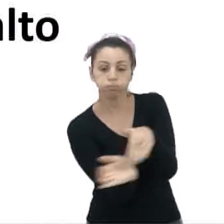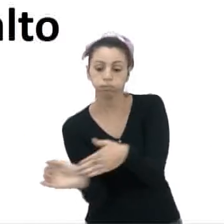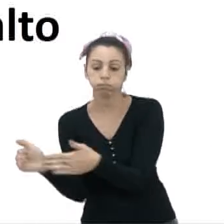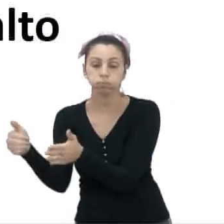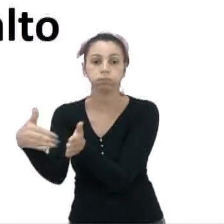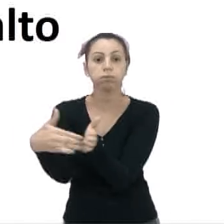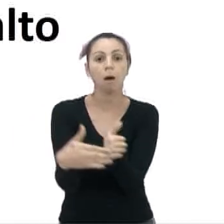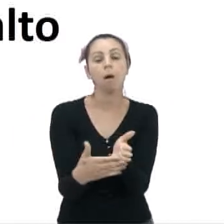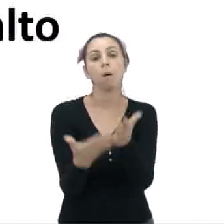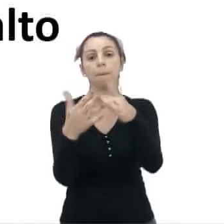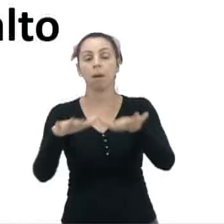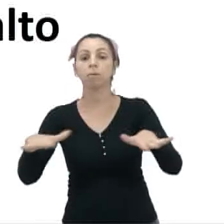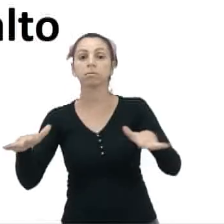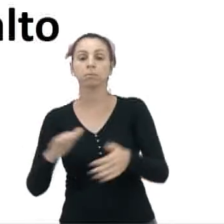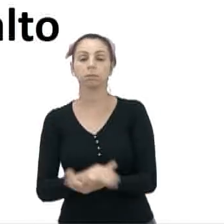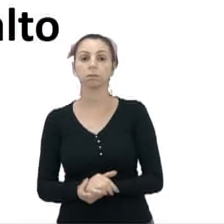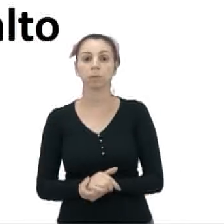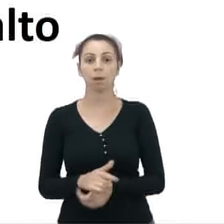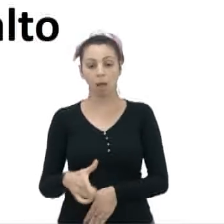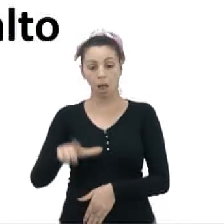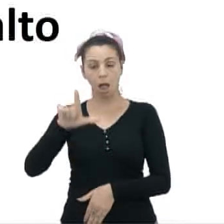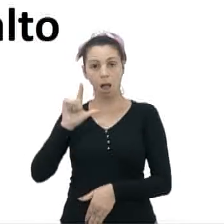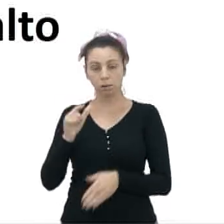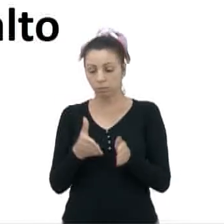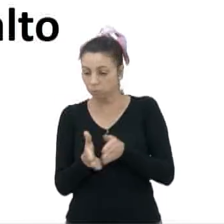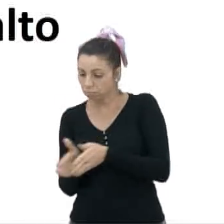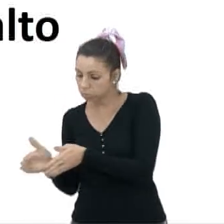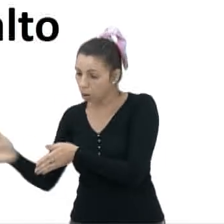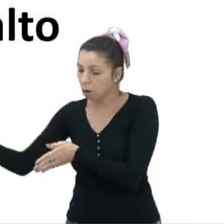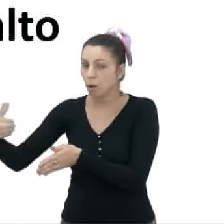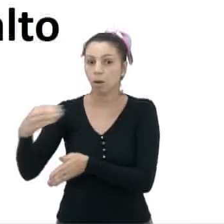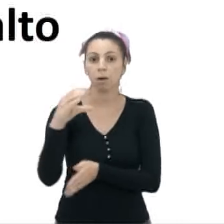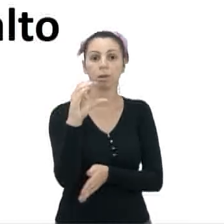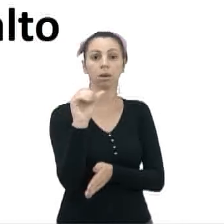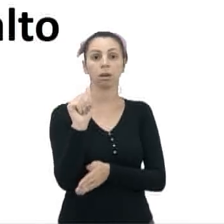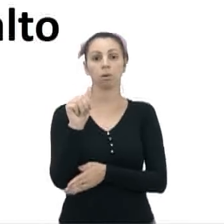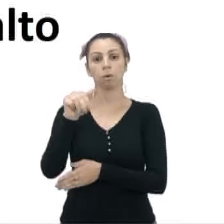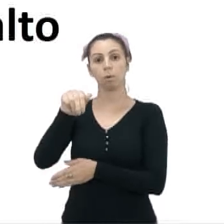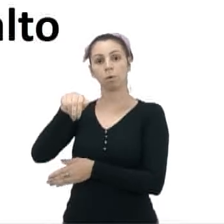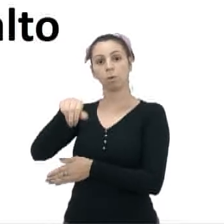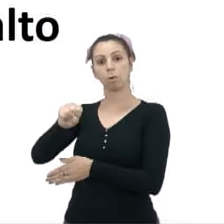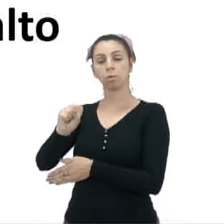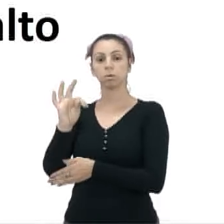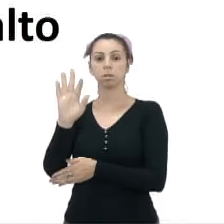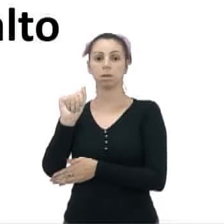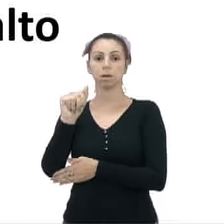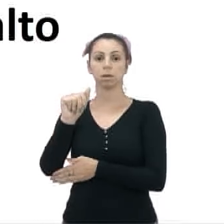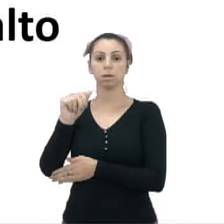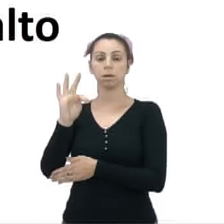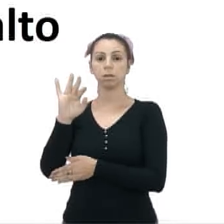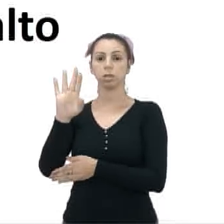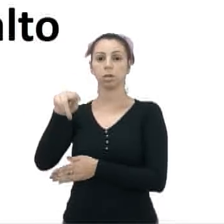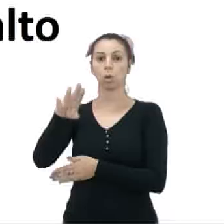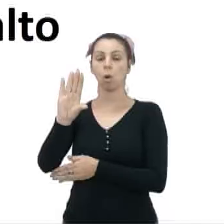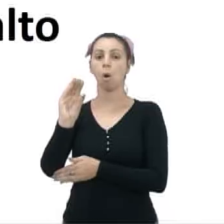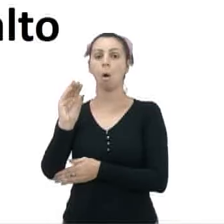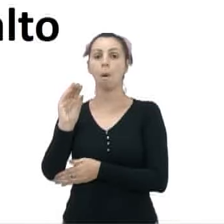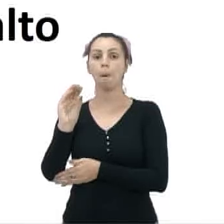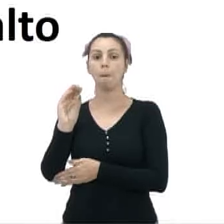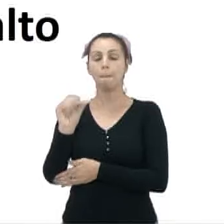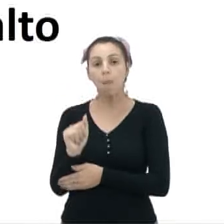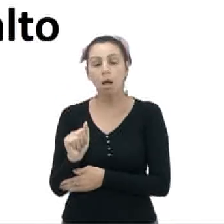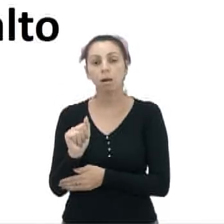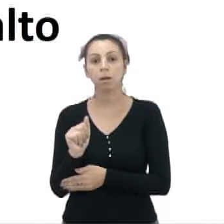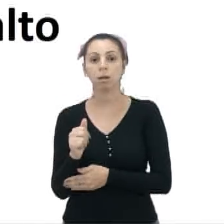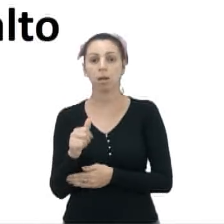Se antes eles atravessavam ali por Constantinopla e compravam dos árabes que traziam o produto lá da Índia, agora eles queriam ir